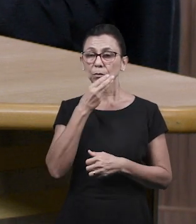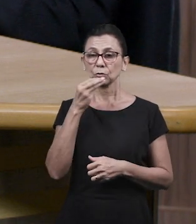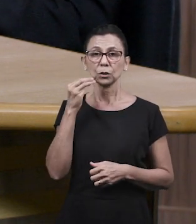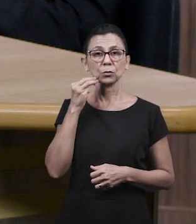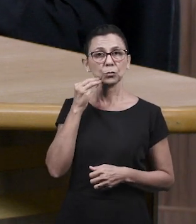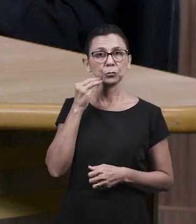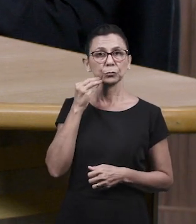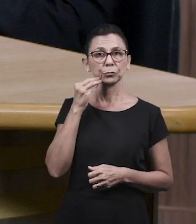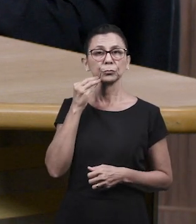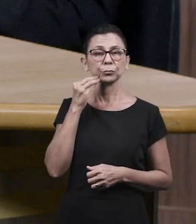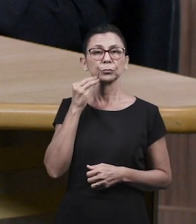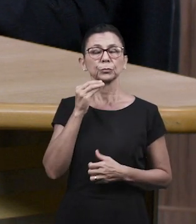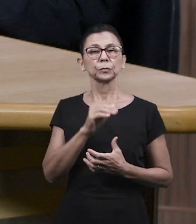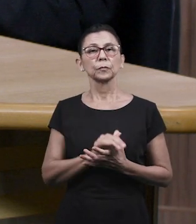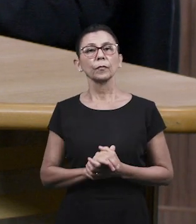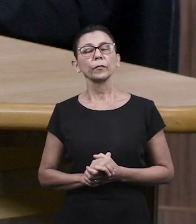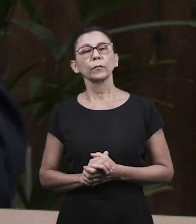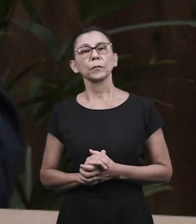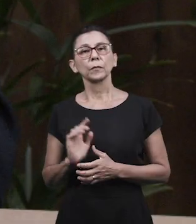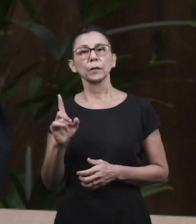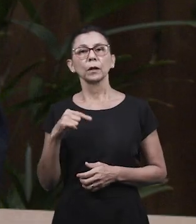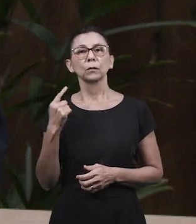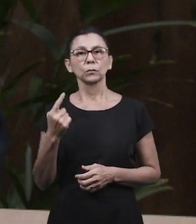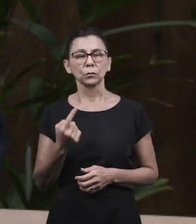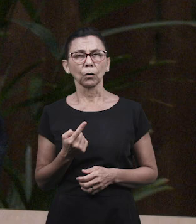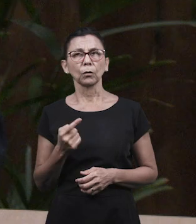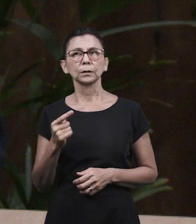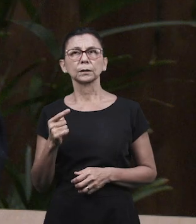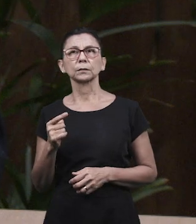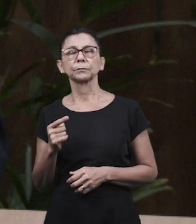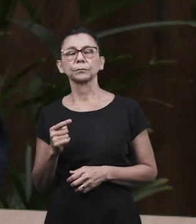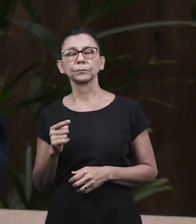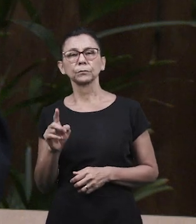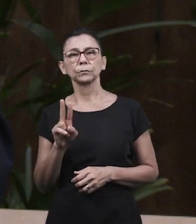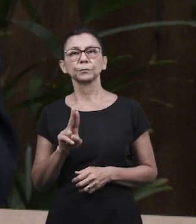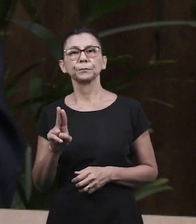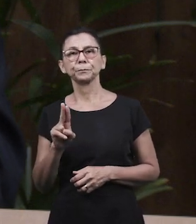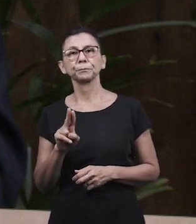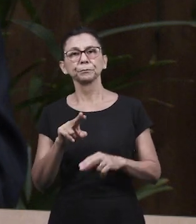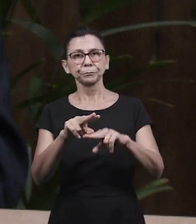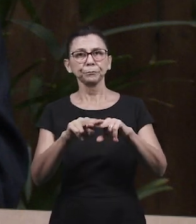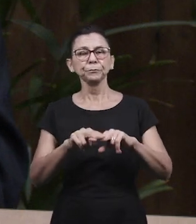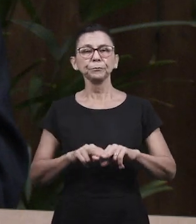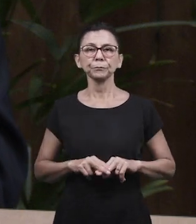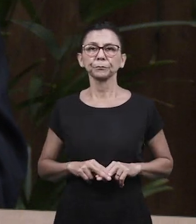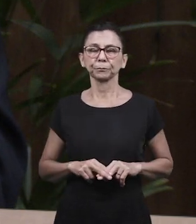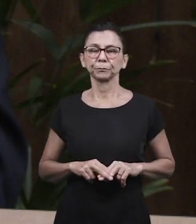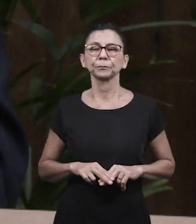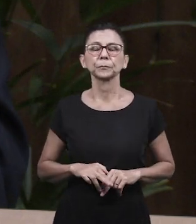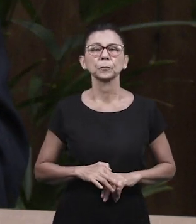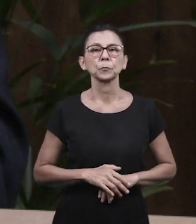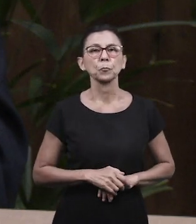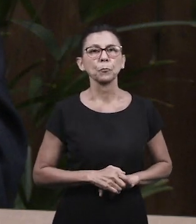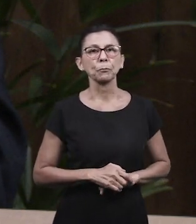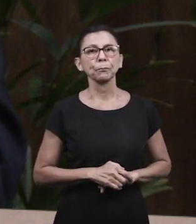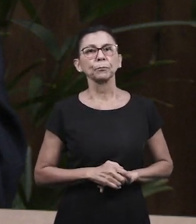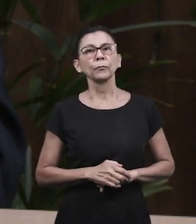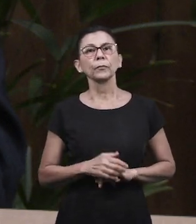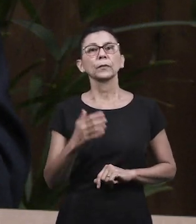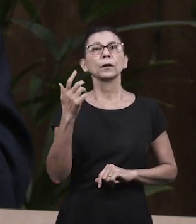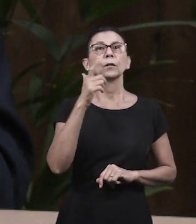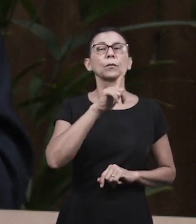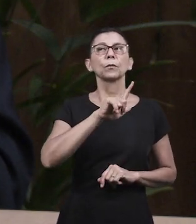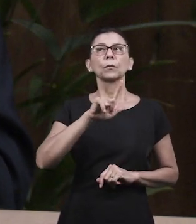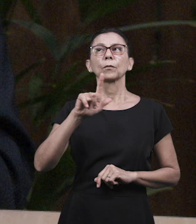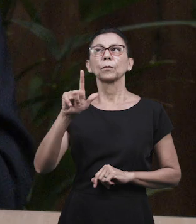E muitas vezes nós utilizamos este recurso, eu falei a minha primeira experiência, mas para